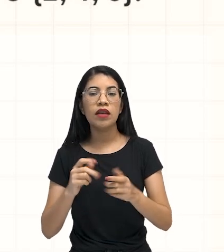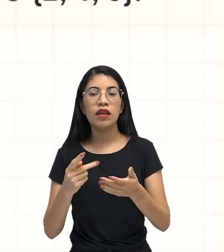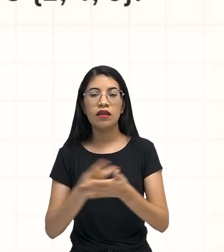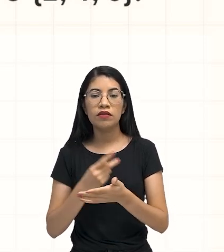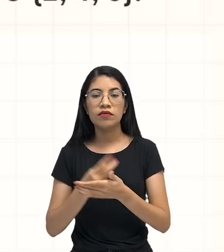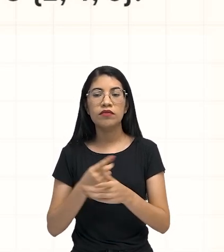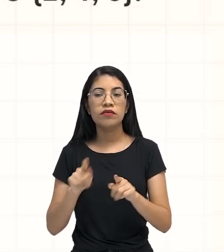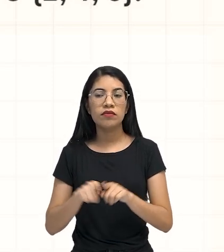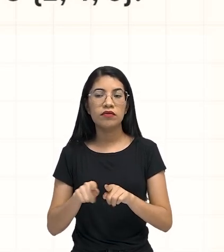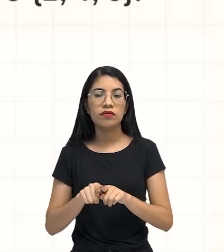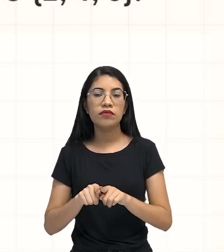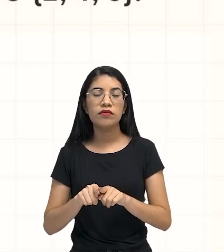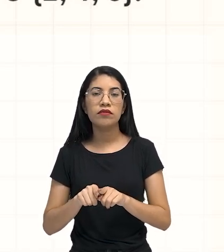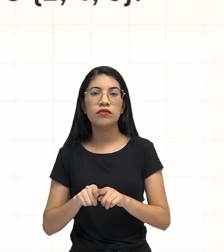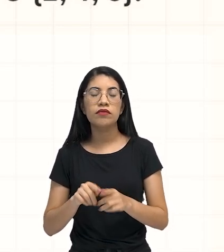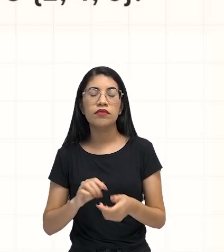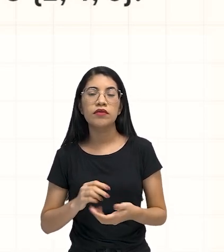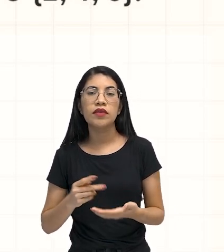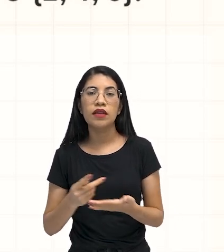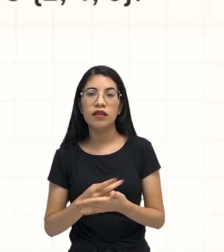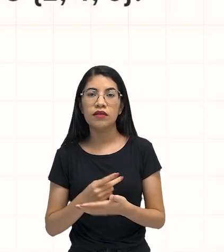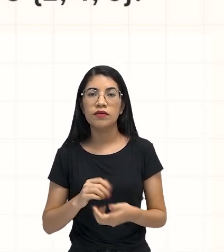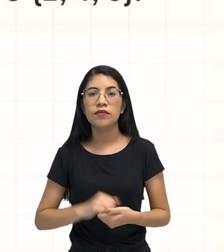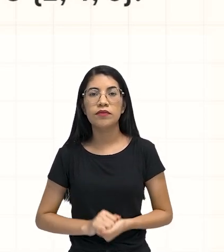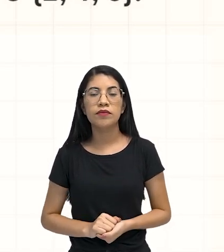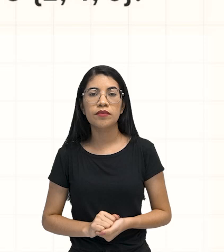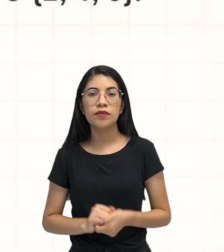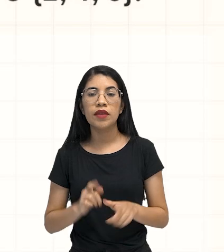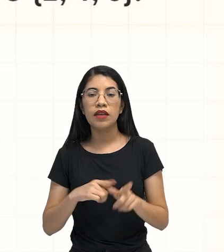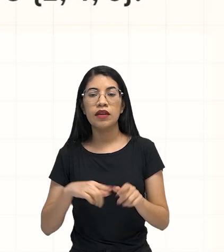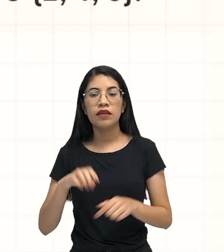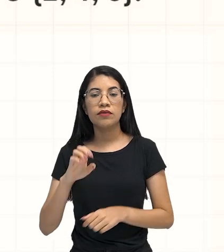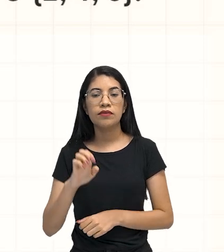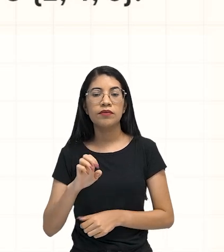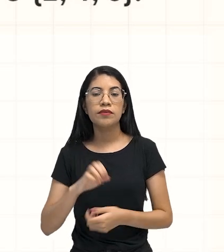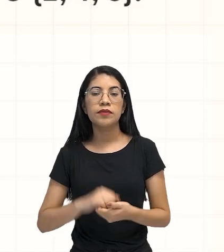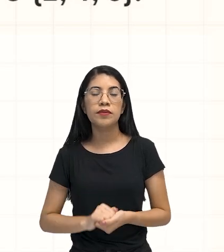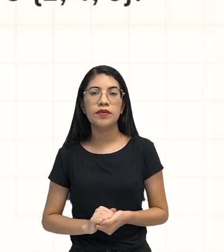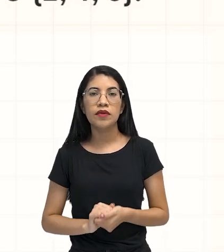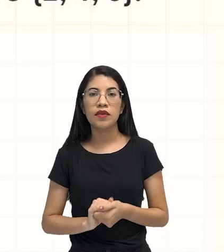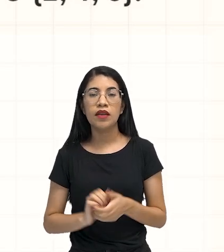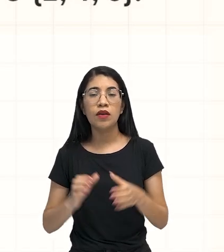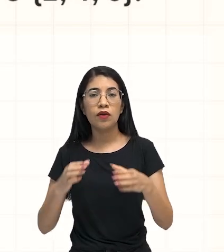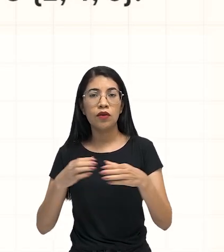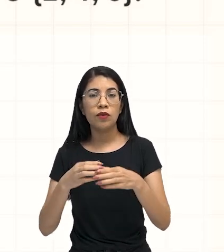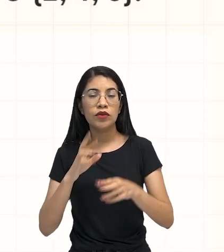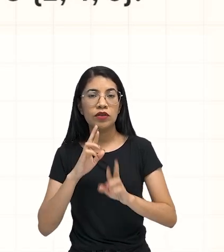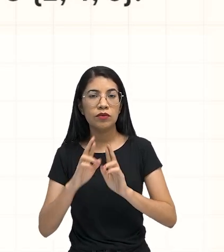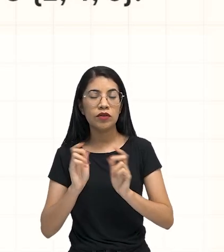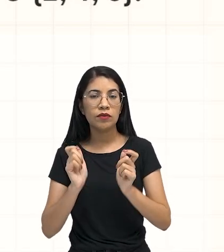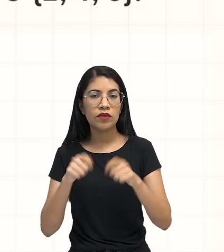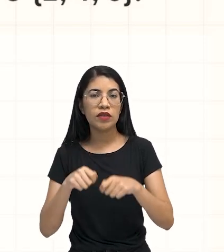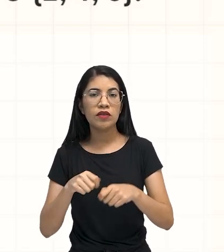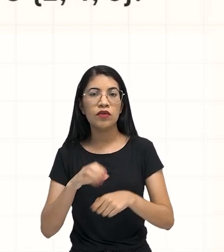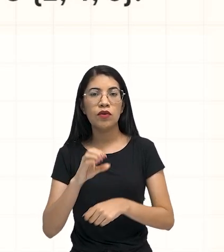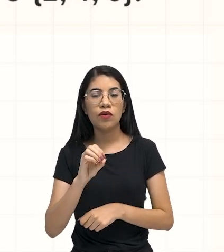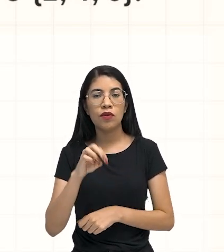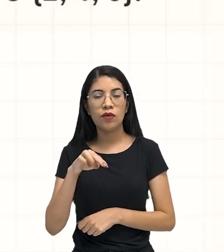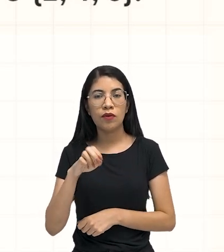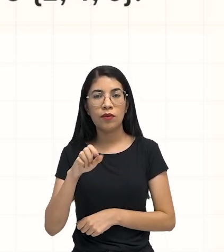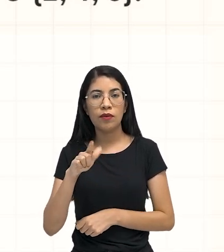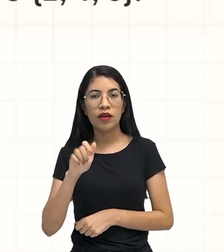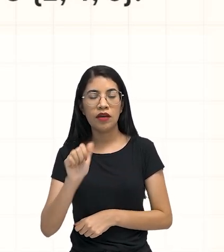espaço amostral, então falsa também. Letra E. O espaço amostral ômega é